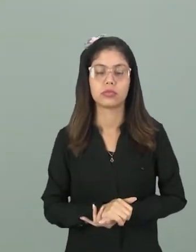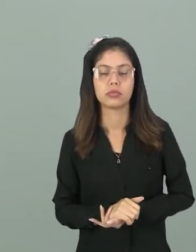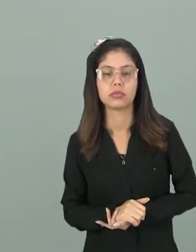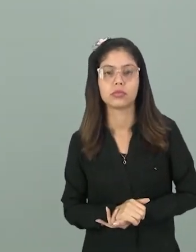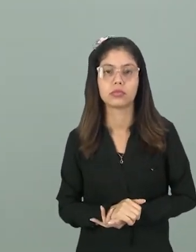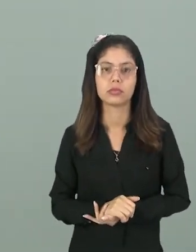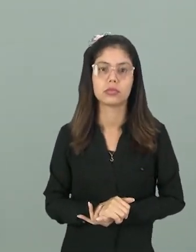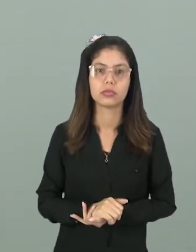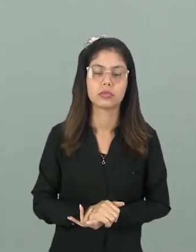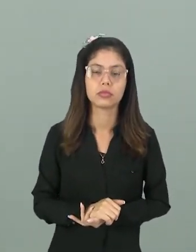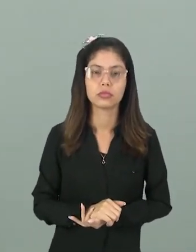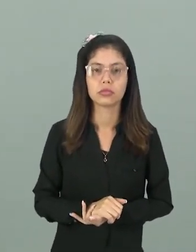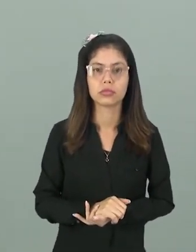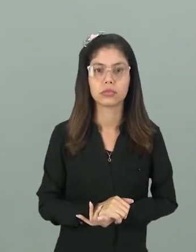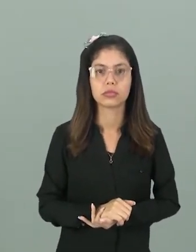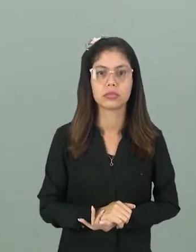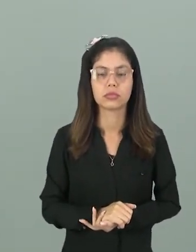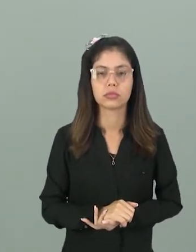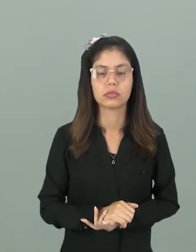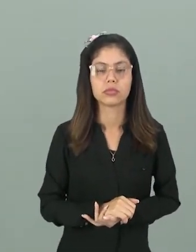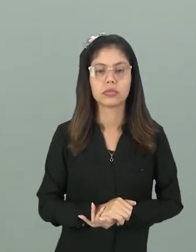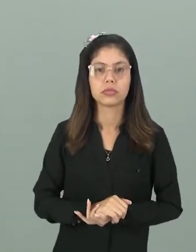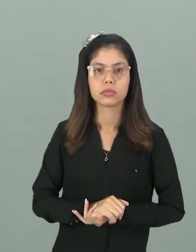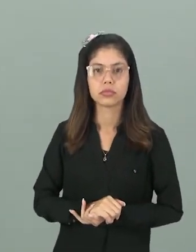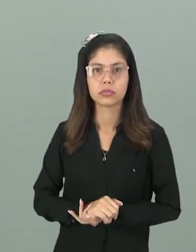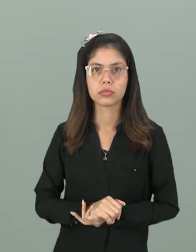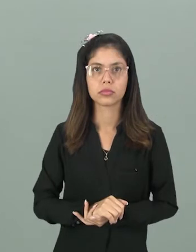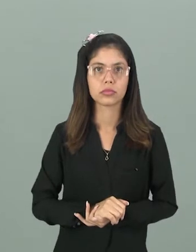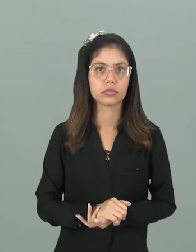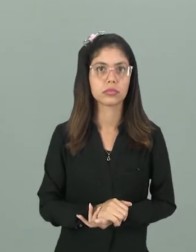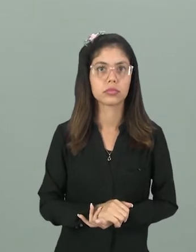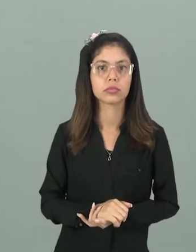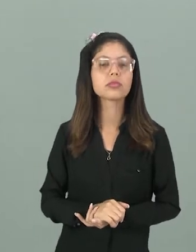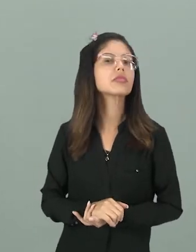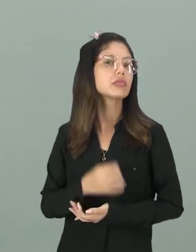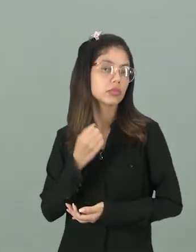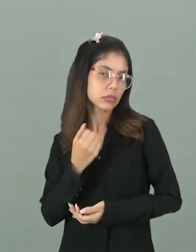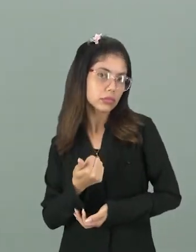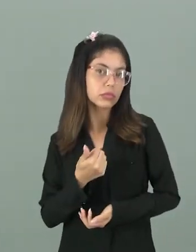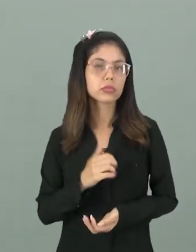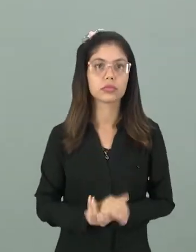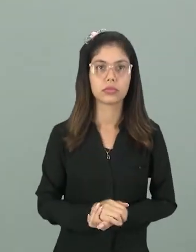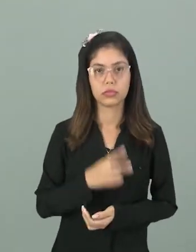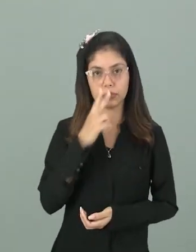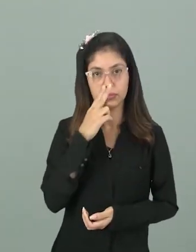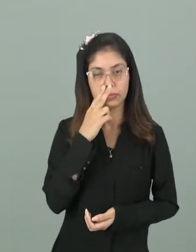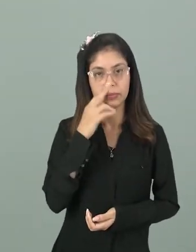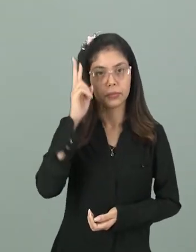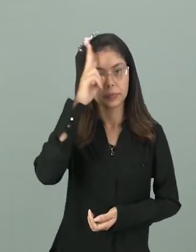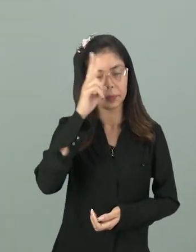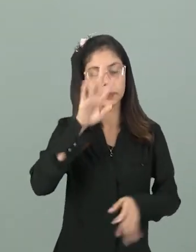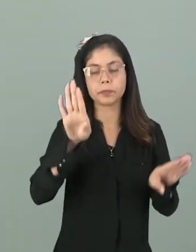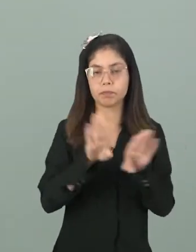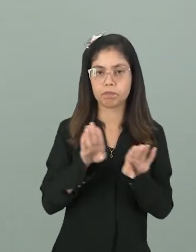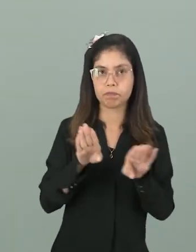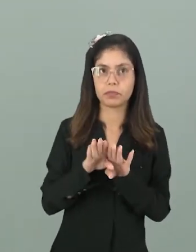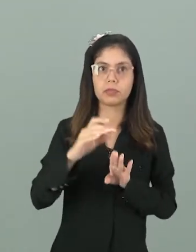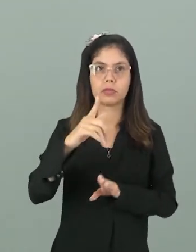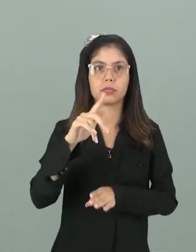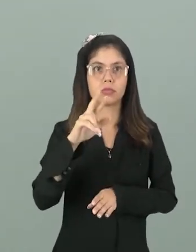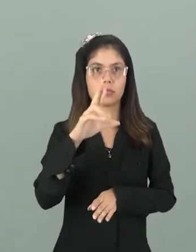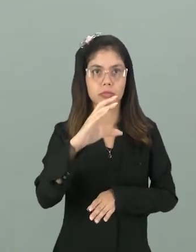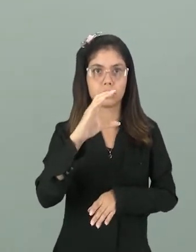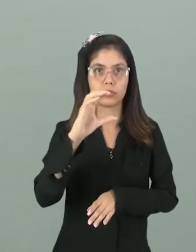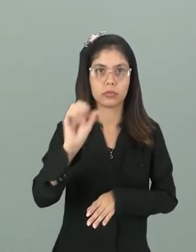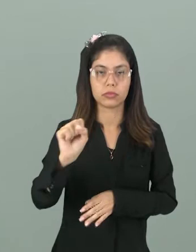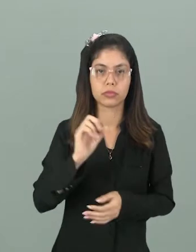nosso controle de quantidade de água que possuímos no nosso corpo, tá? Lembrando que o cloreto de sódio, esse sal de